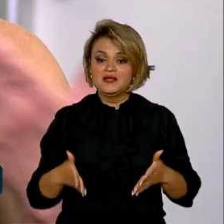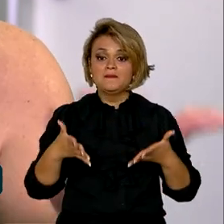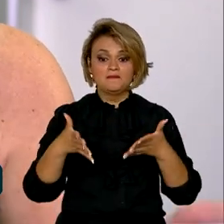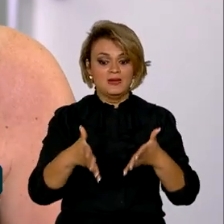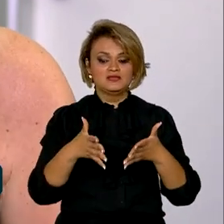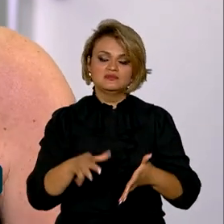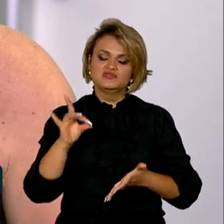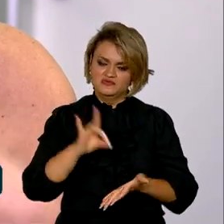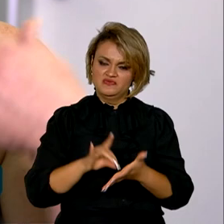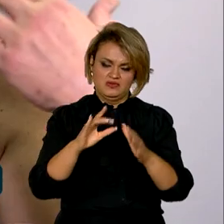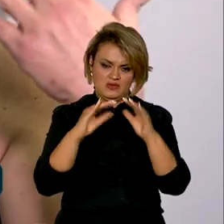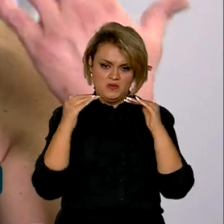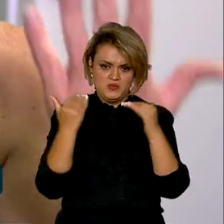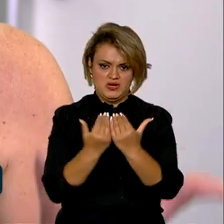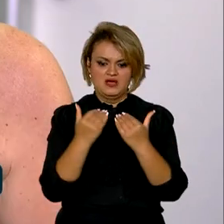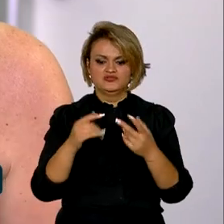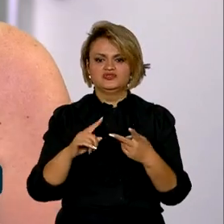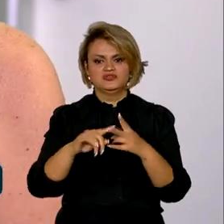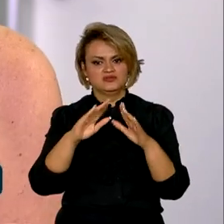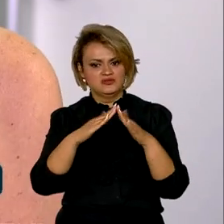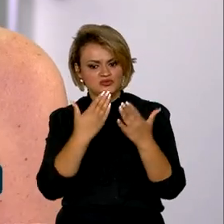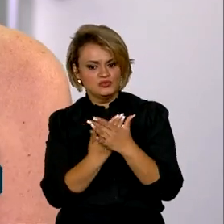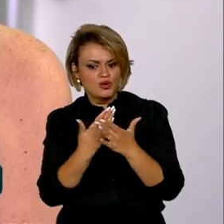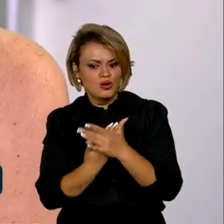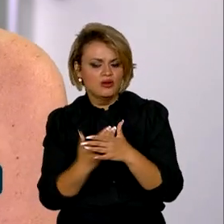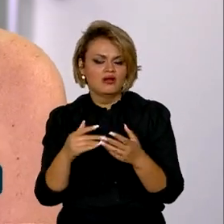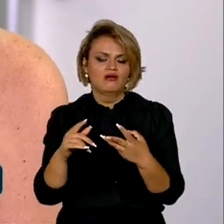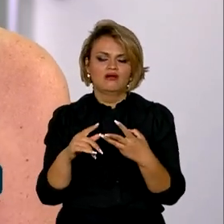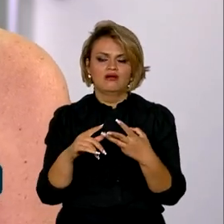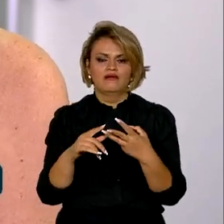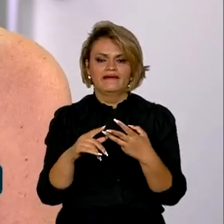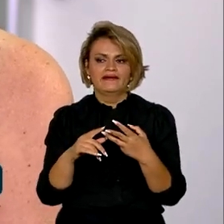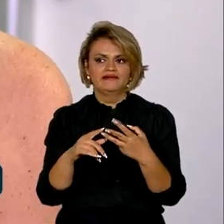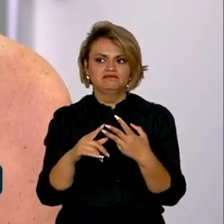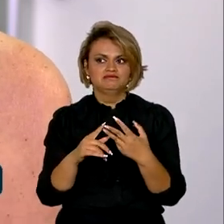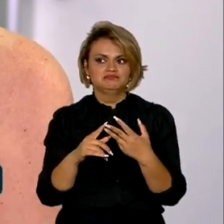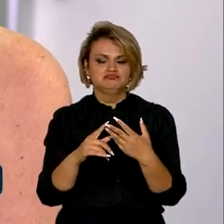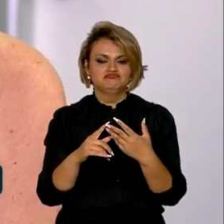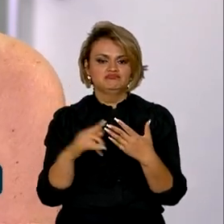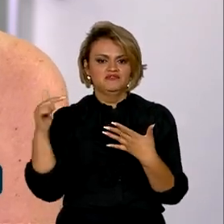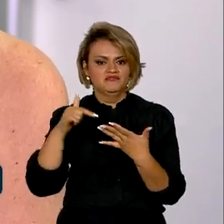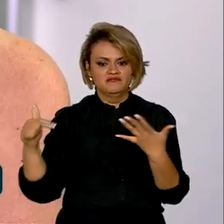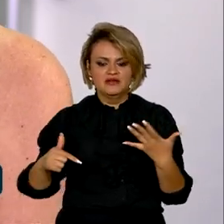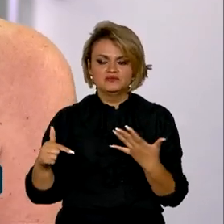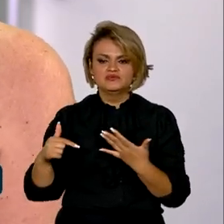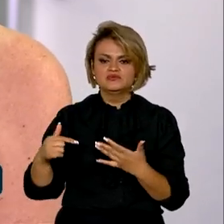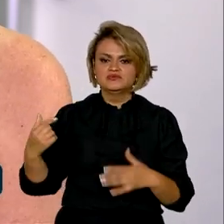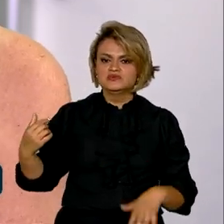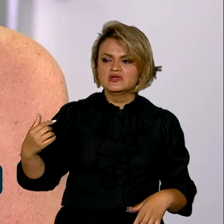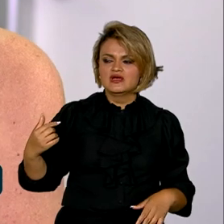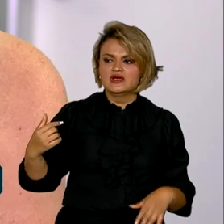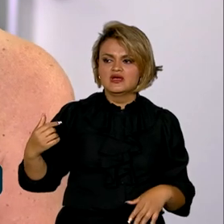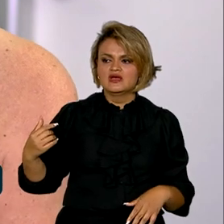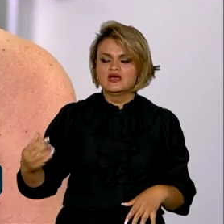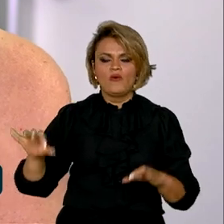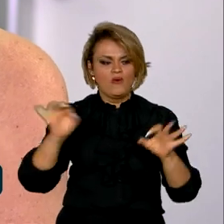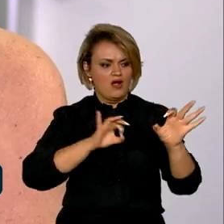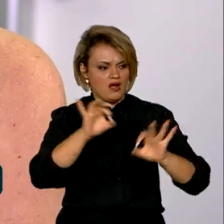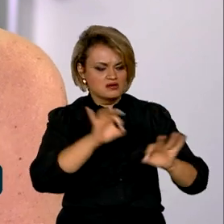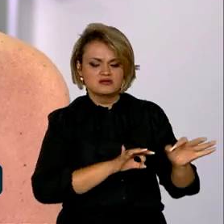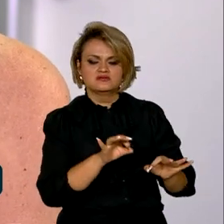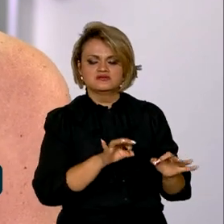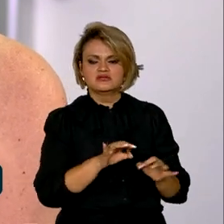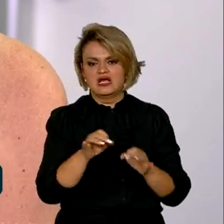ativamente da sua comunidade, da sua escola. E isso, então, envolve a gente se organizar,